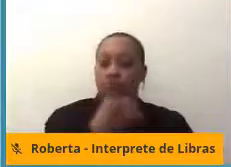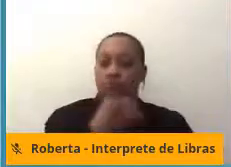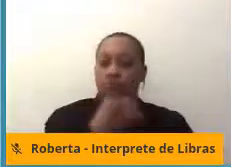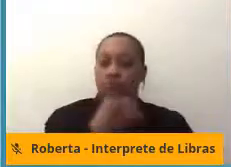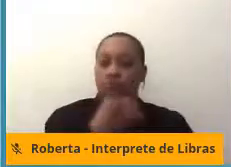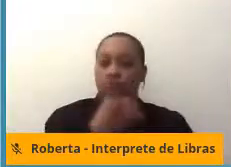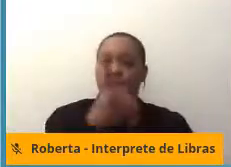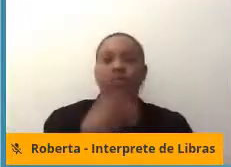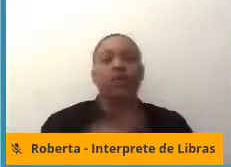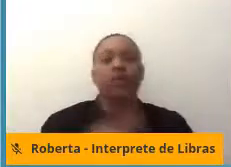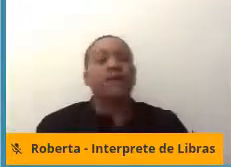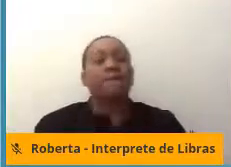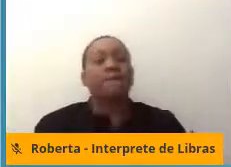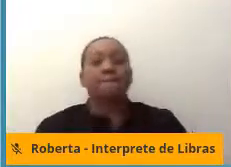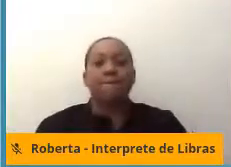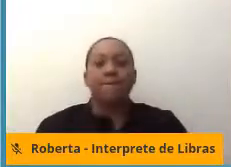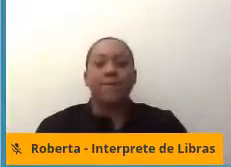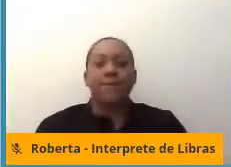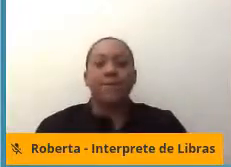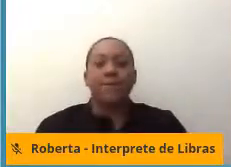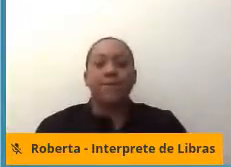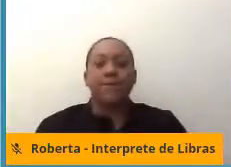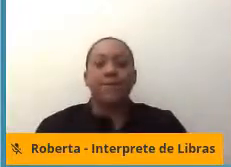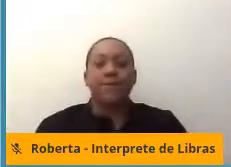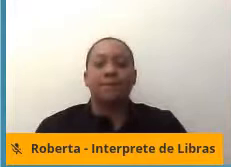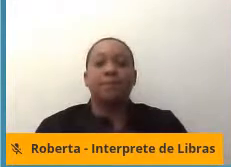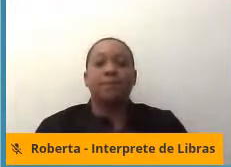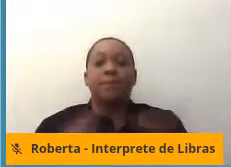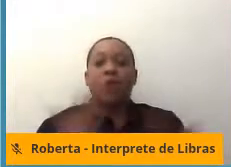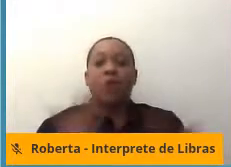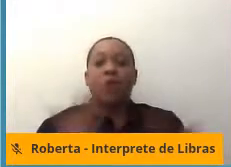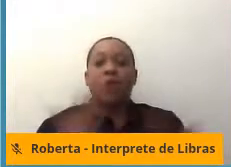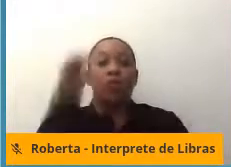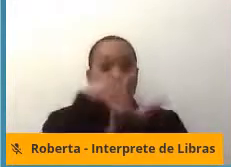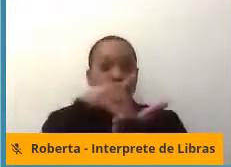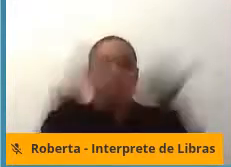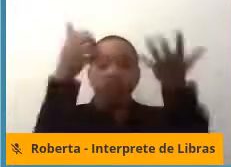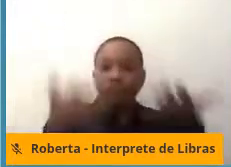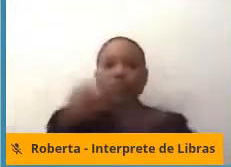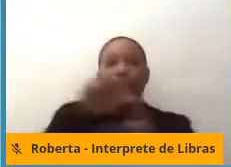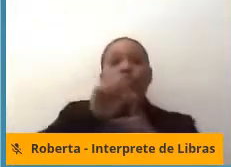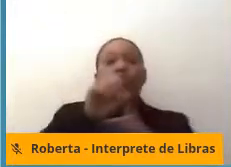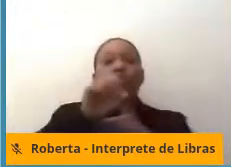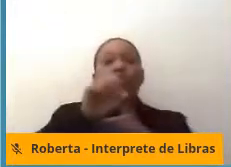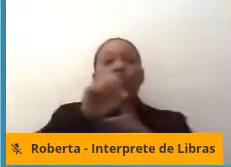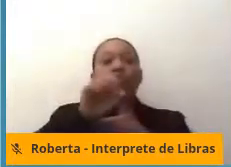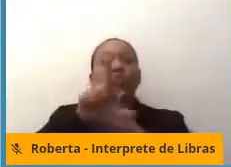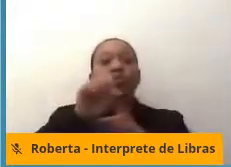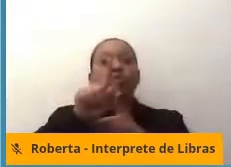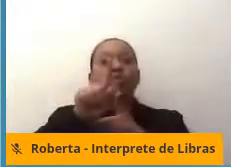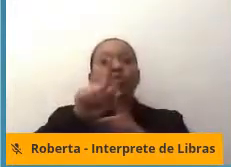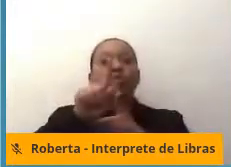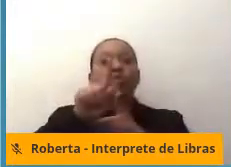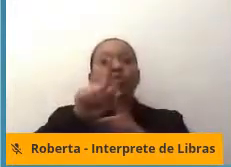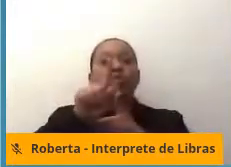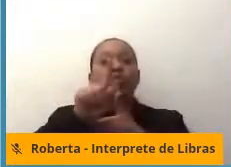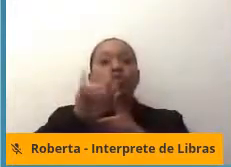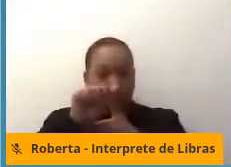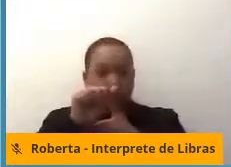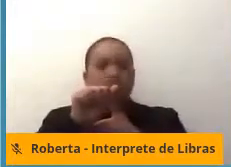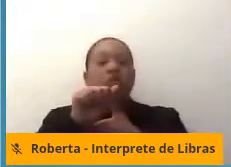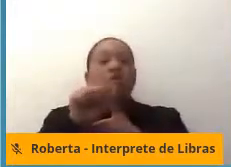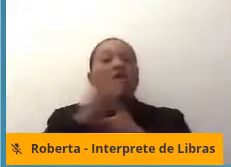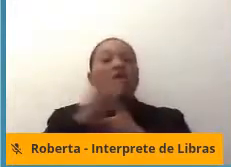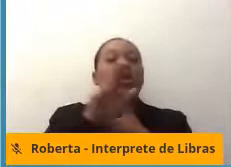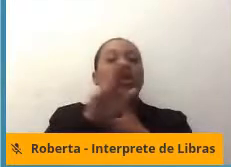E por último, né, a sorologia. Geralmente a sorologia ela é automatizada, né? Então, a maioria das